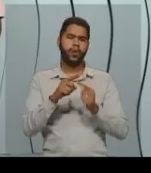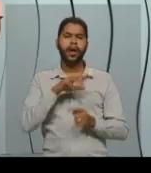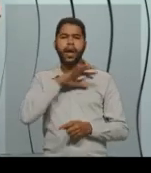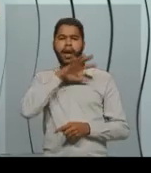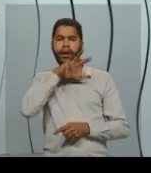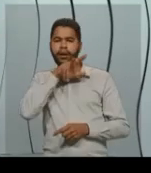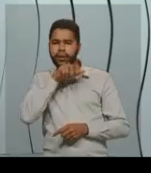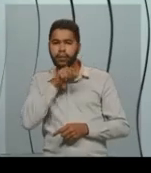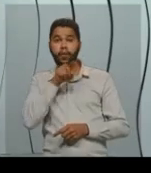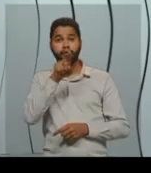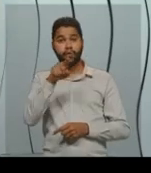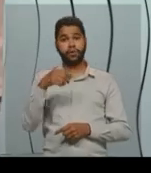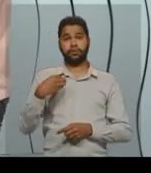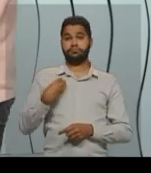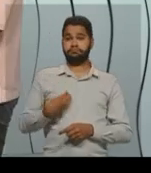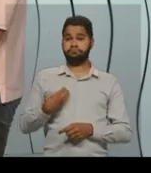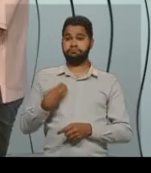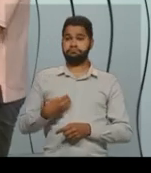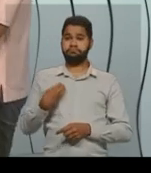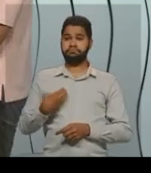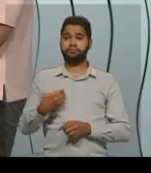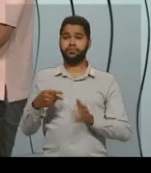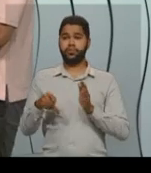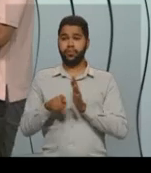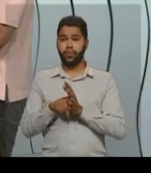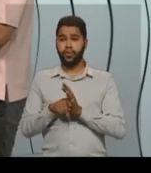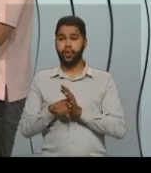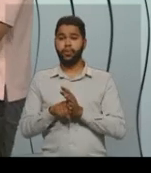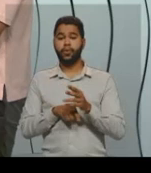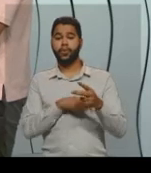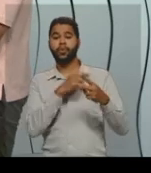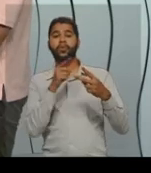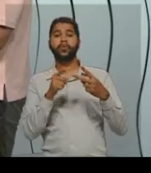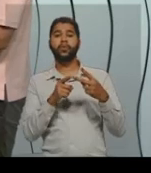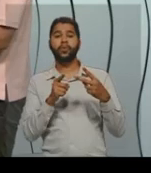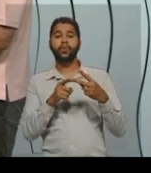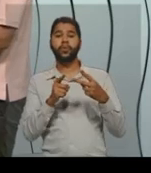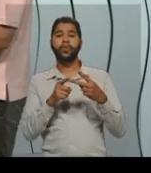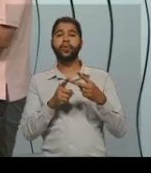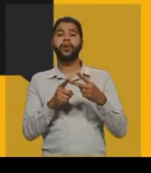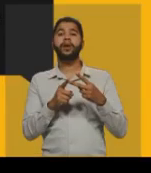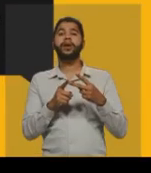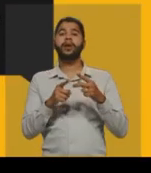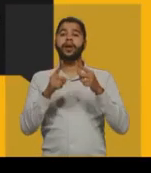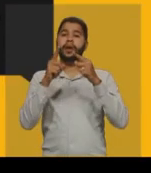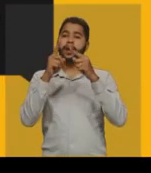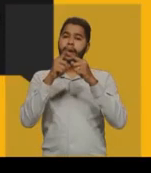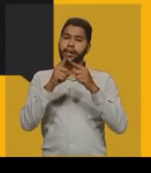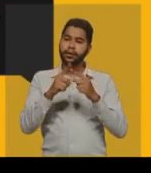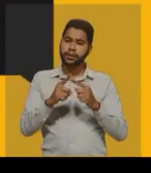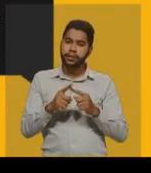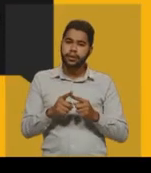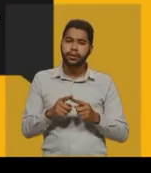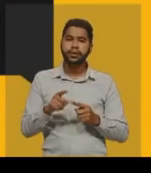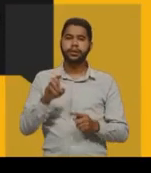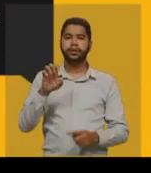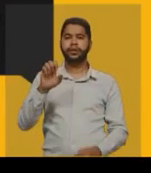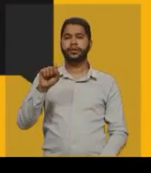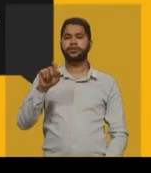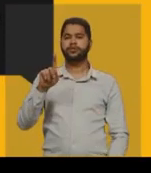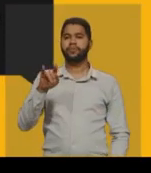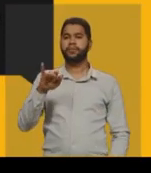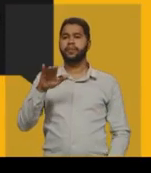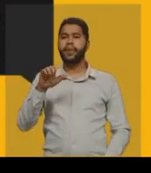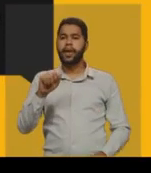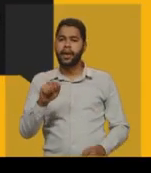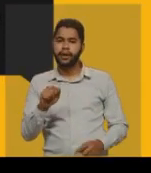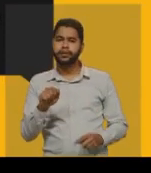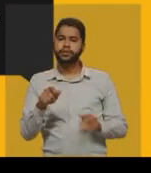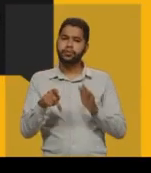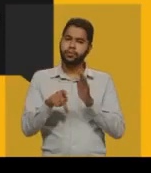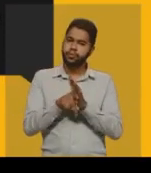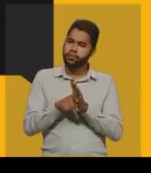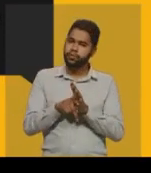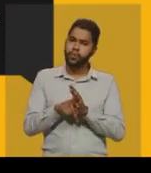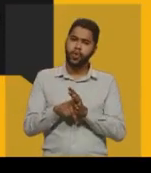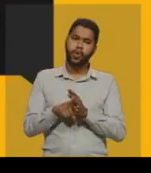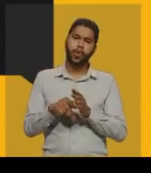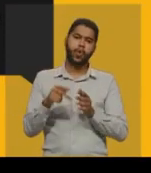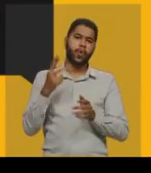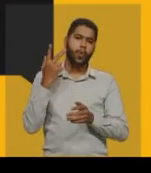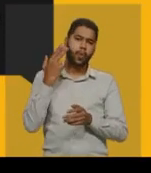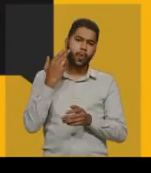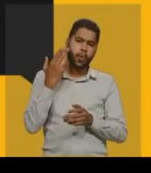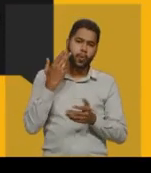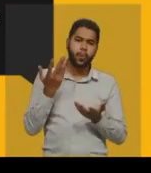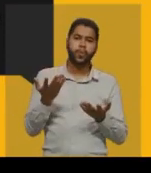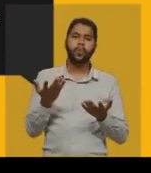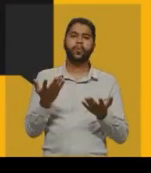você participa de uma substância segunda, que seriam as espécies, que são as propriedades comuns entre os indivíduos, e os gêneros, que